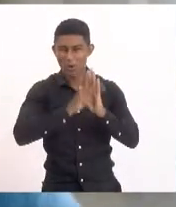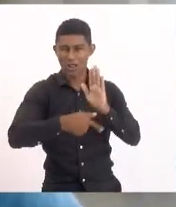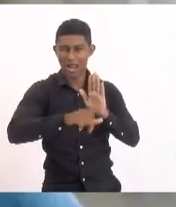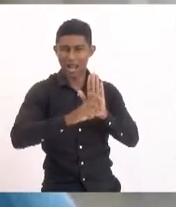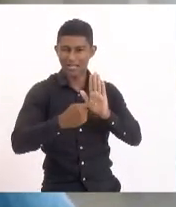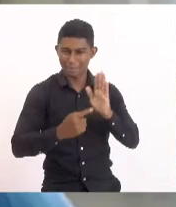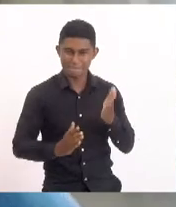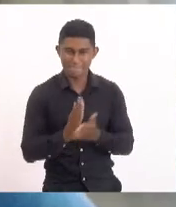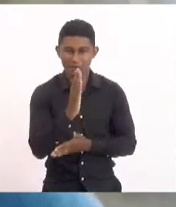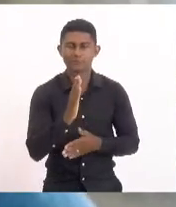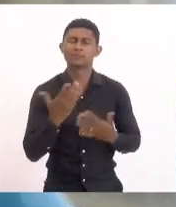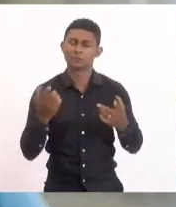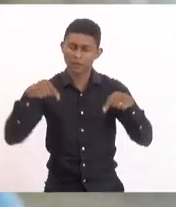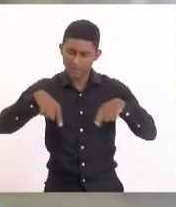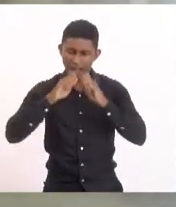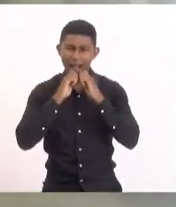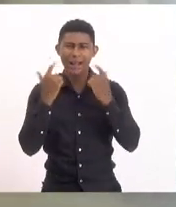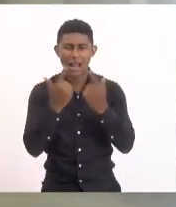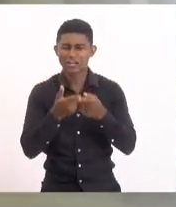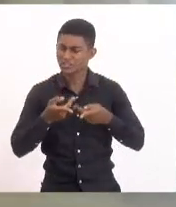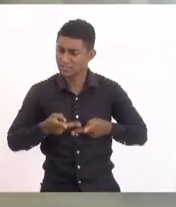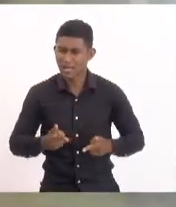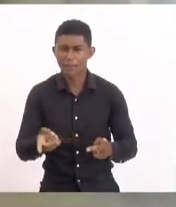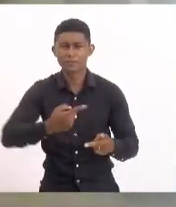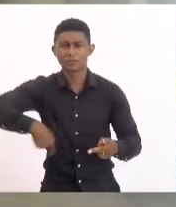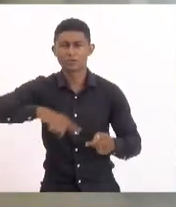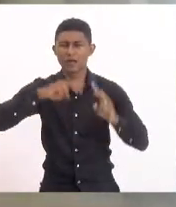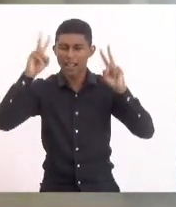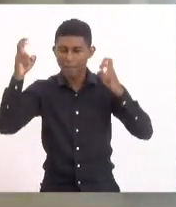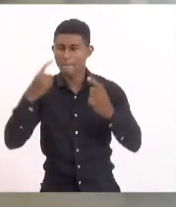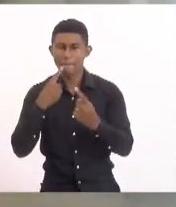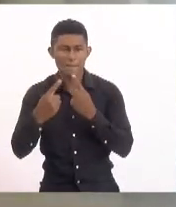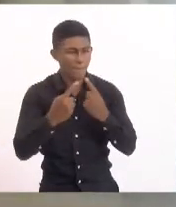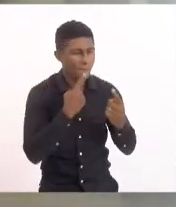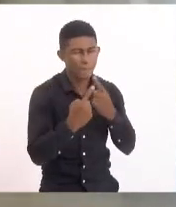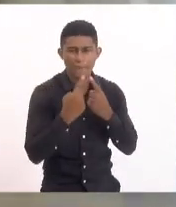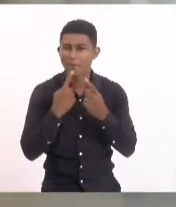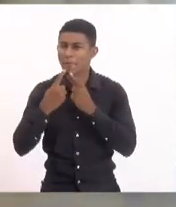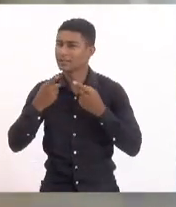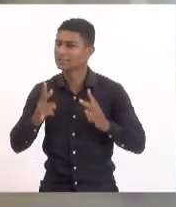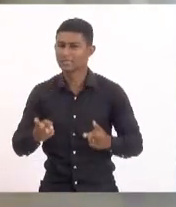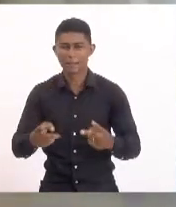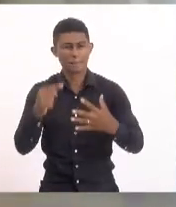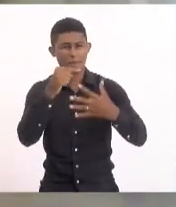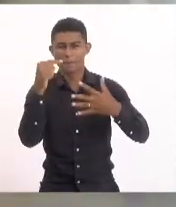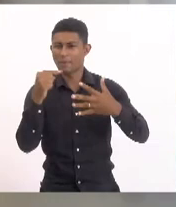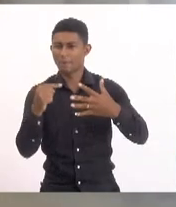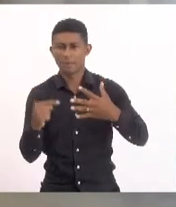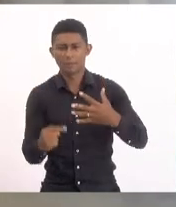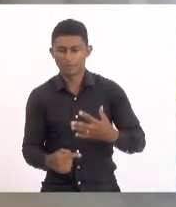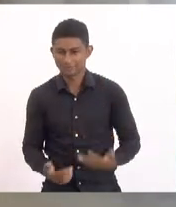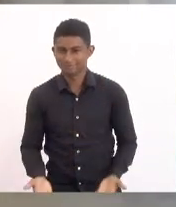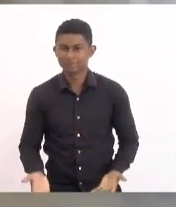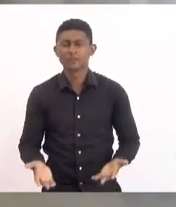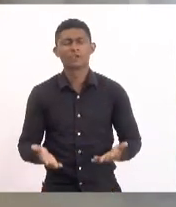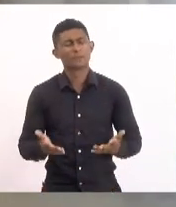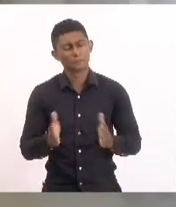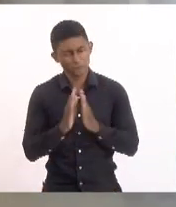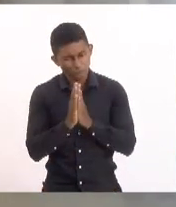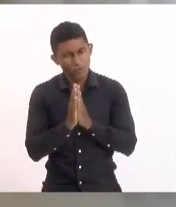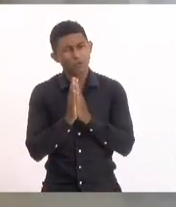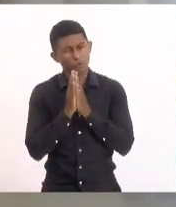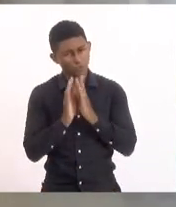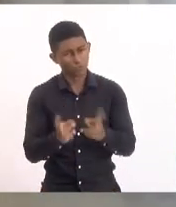conduziu esse debate de uma perspectiva muito dialógica, priorizando muito a escuta. Então, vamos fazer isso